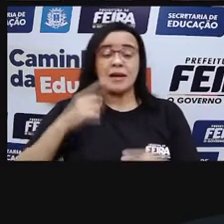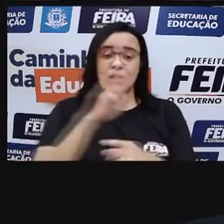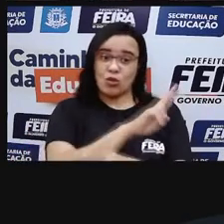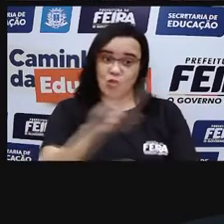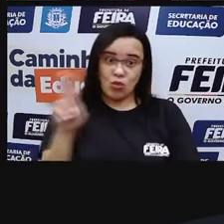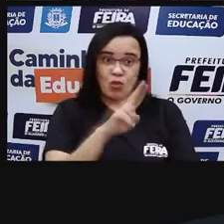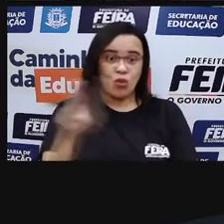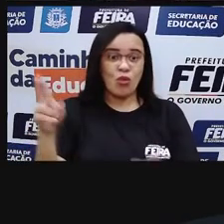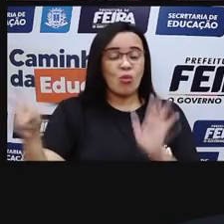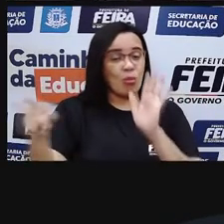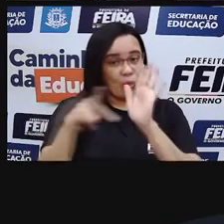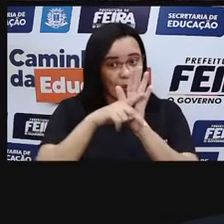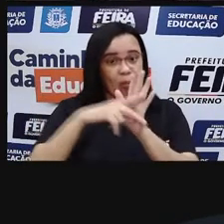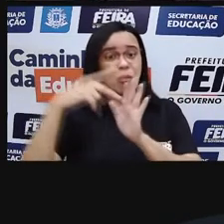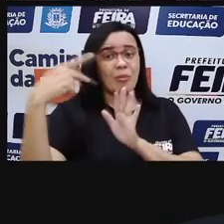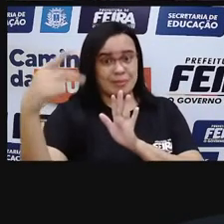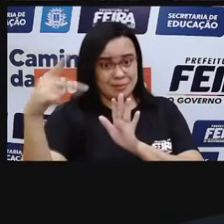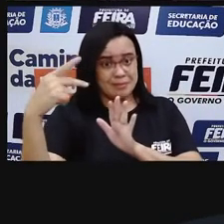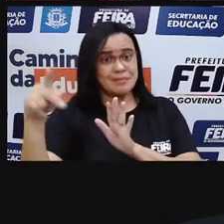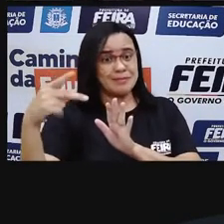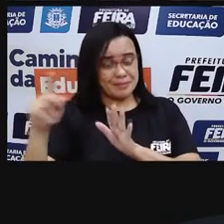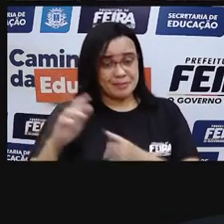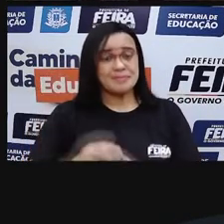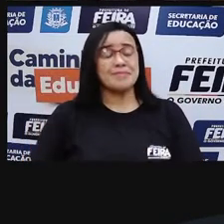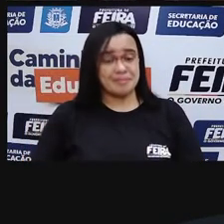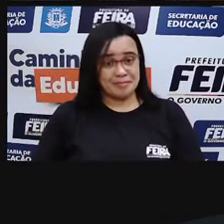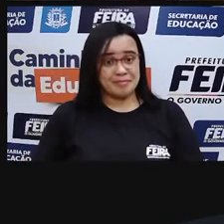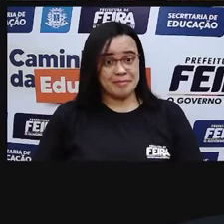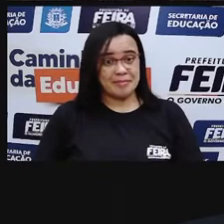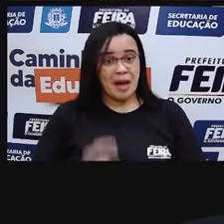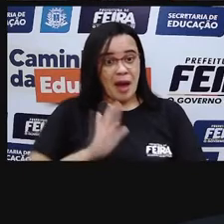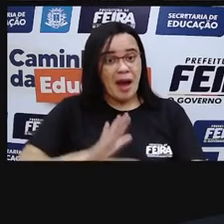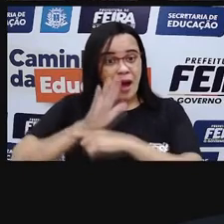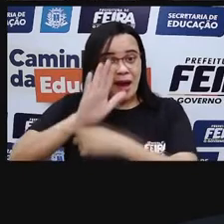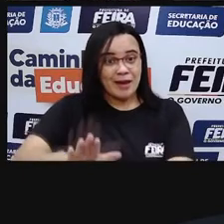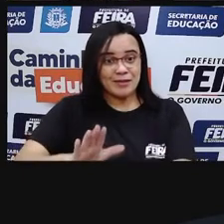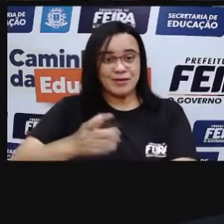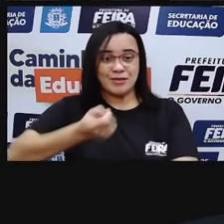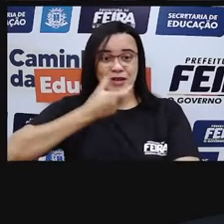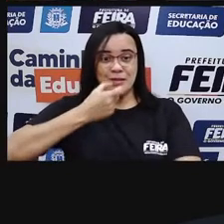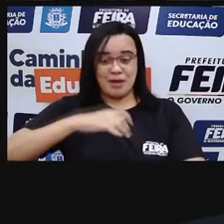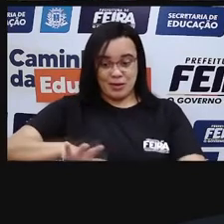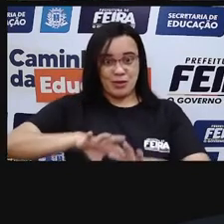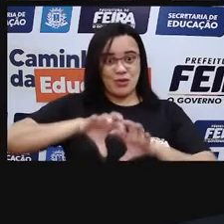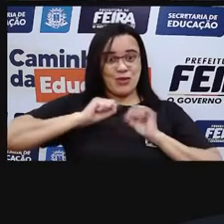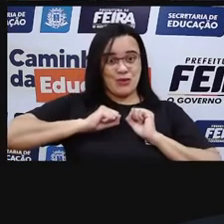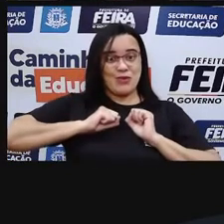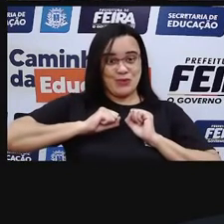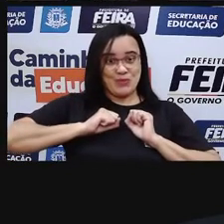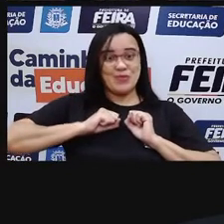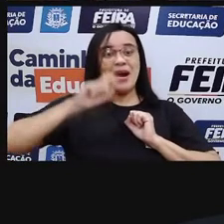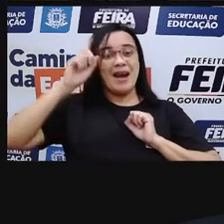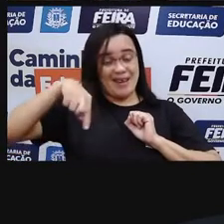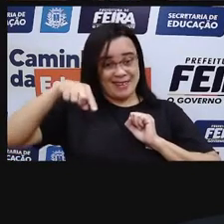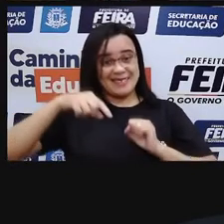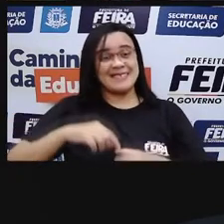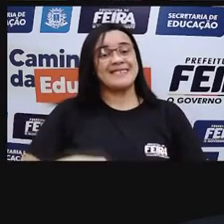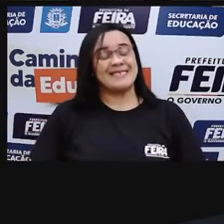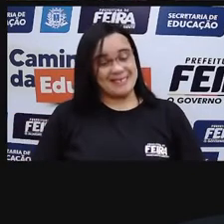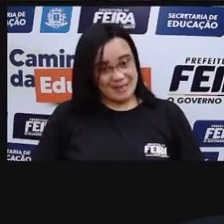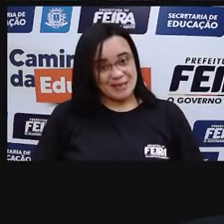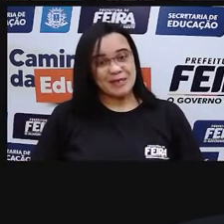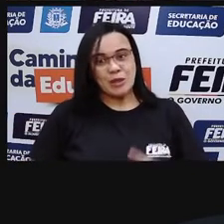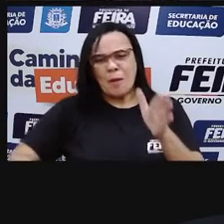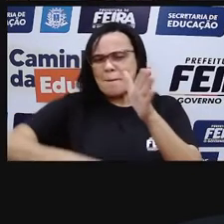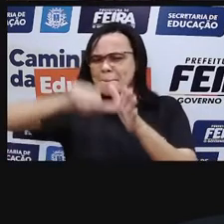Ele é utilizado para combater infecções bacterianas, tá? E agora vocês já sabem que ele foi o